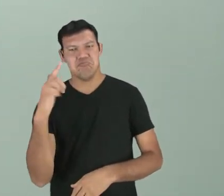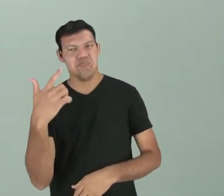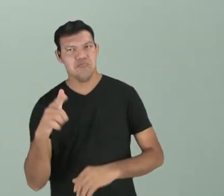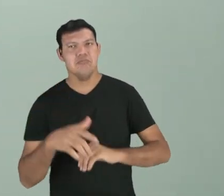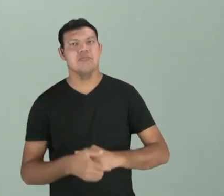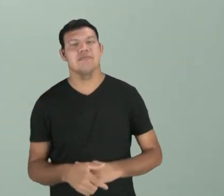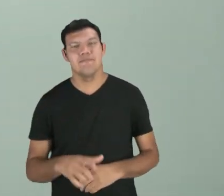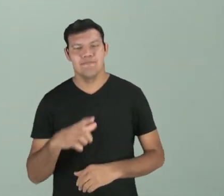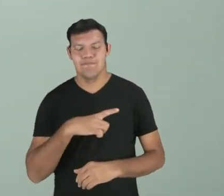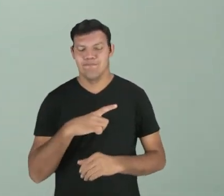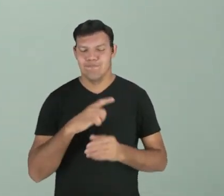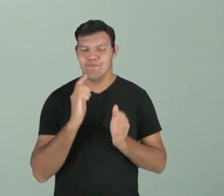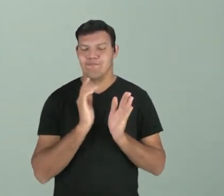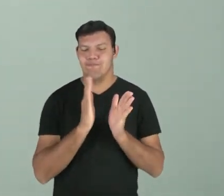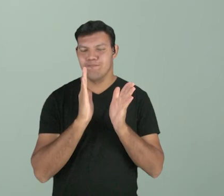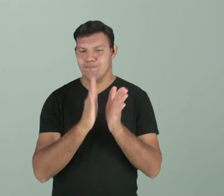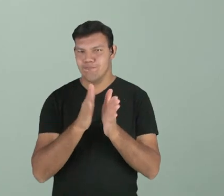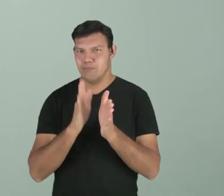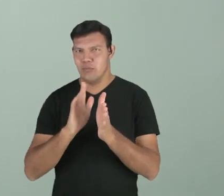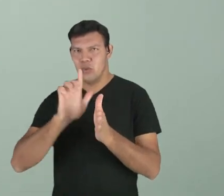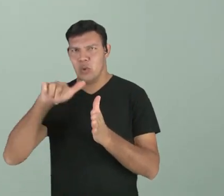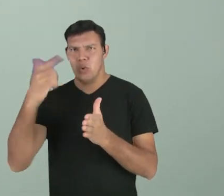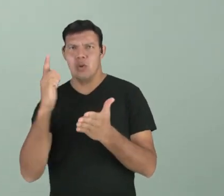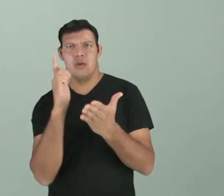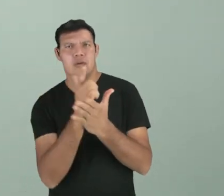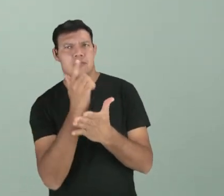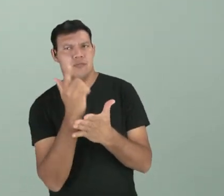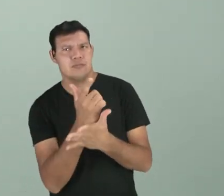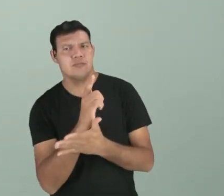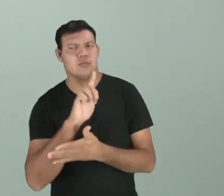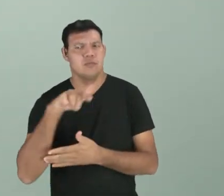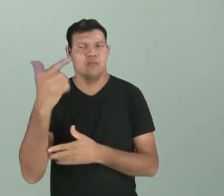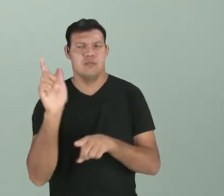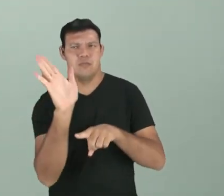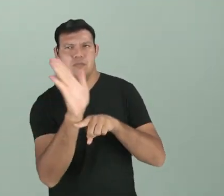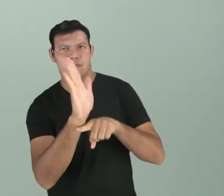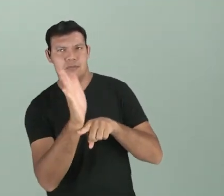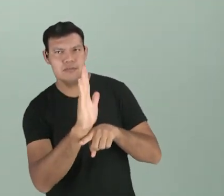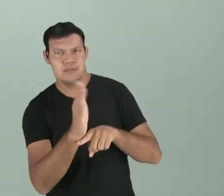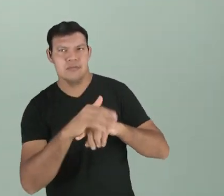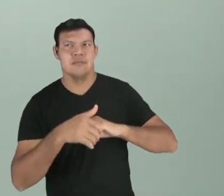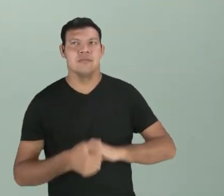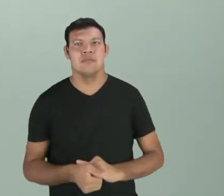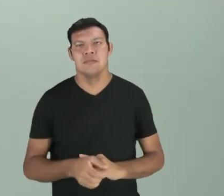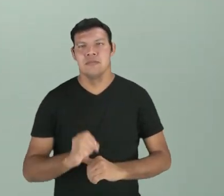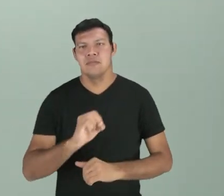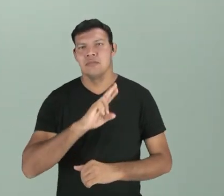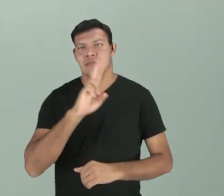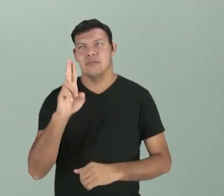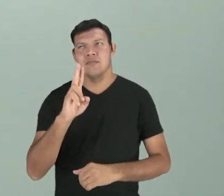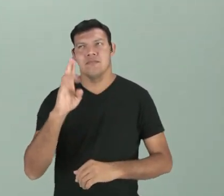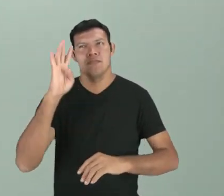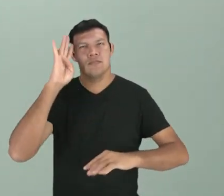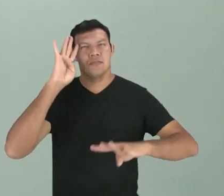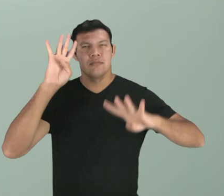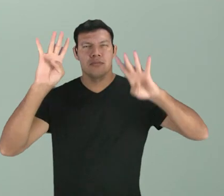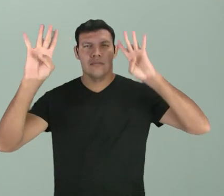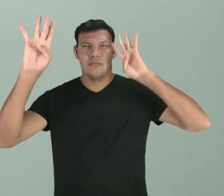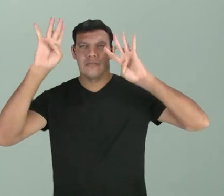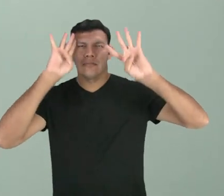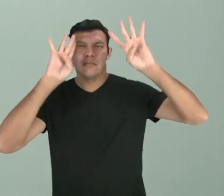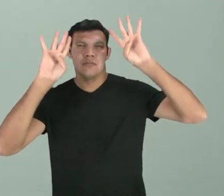entender que vai haver uma sequência outro livro outro filme né ele ou ele deixa para imaginação